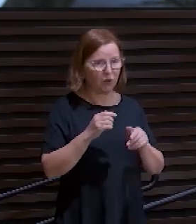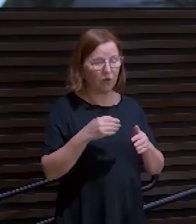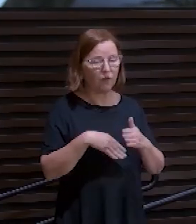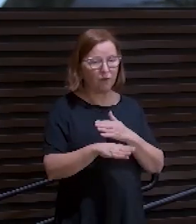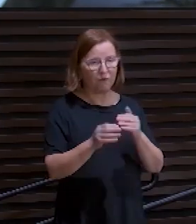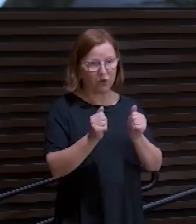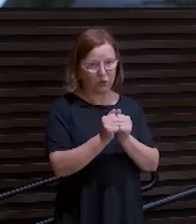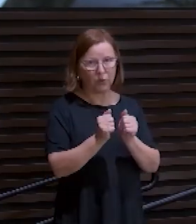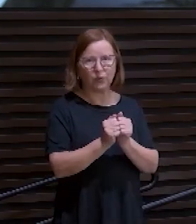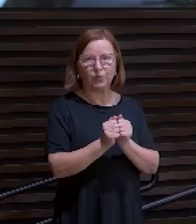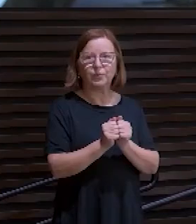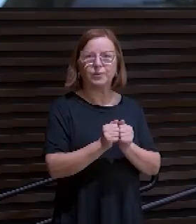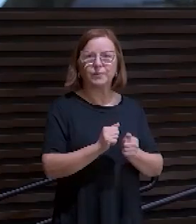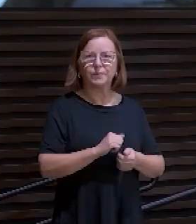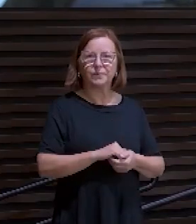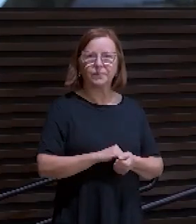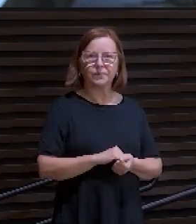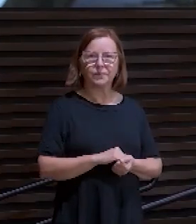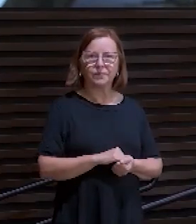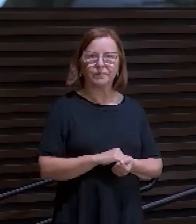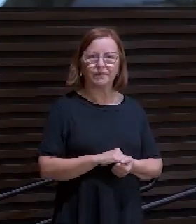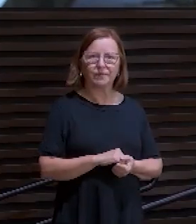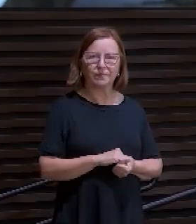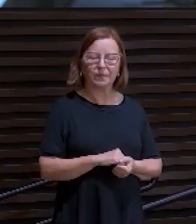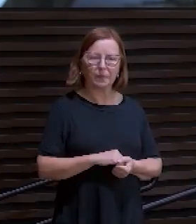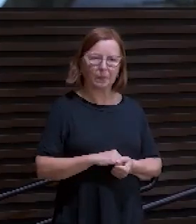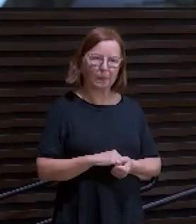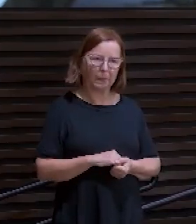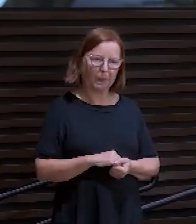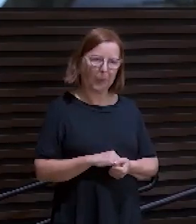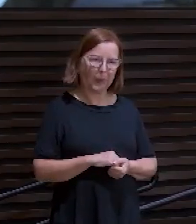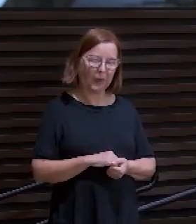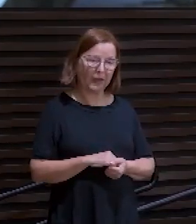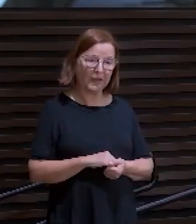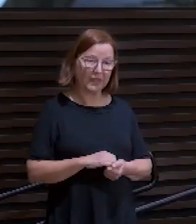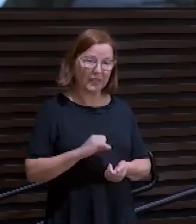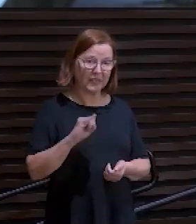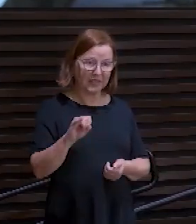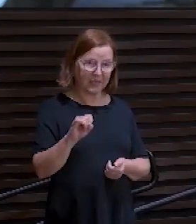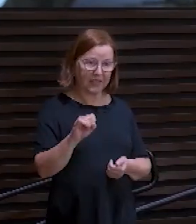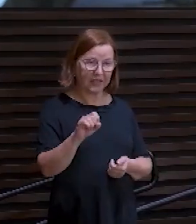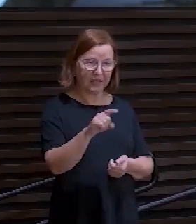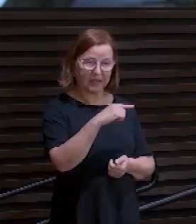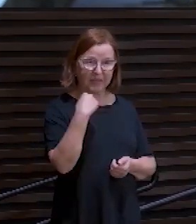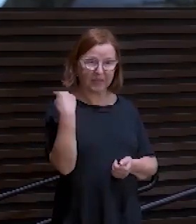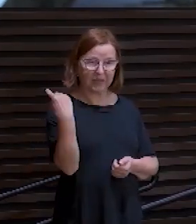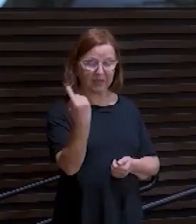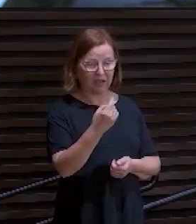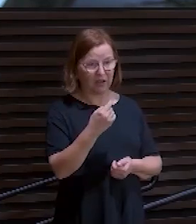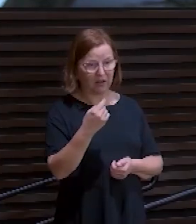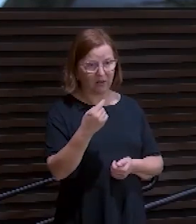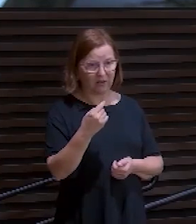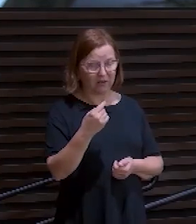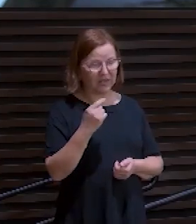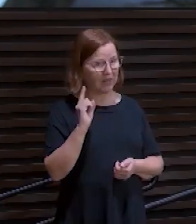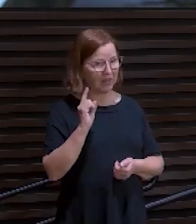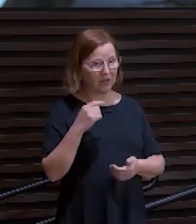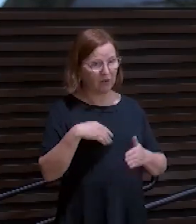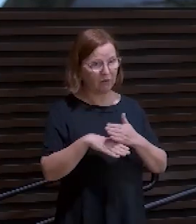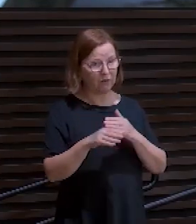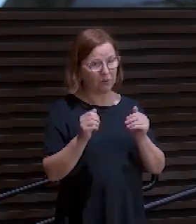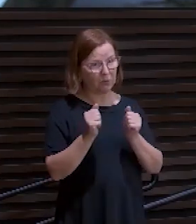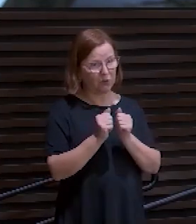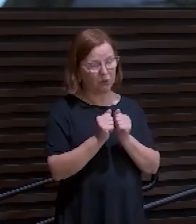O argumento é simples. Se não formos todos, se este irmão mais velho, mais novo não